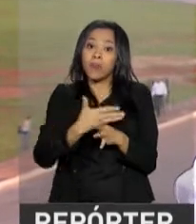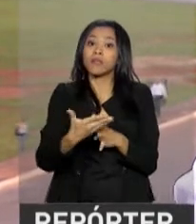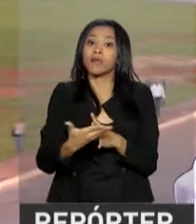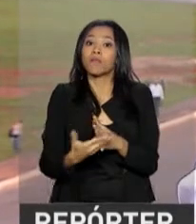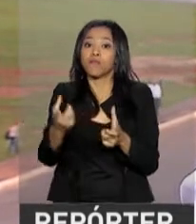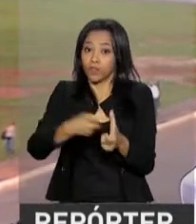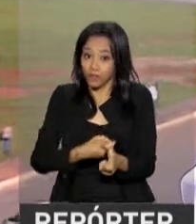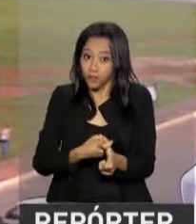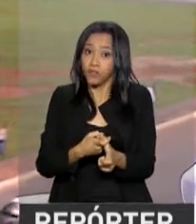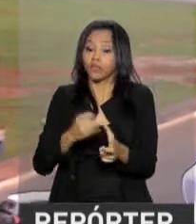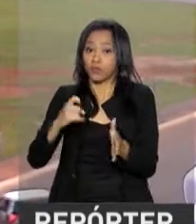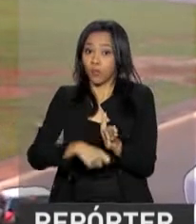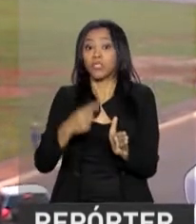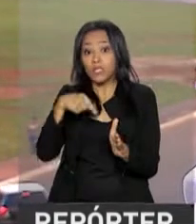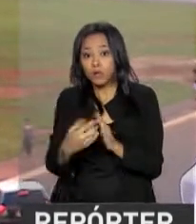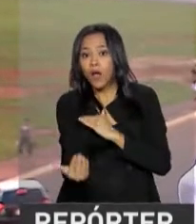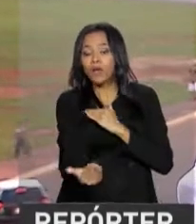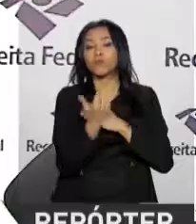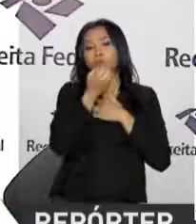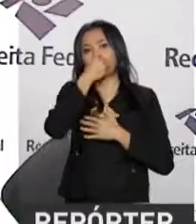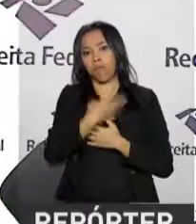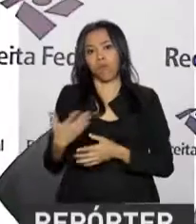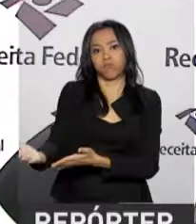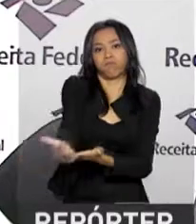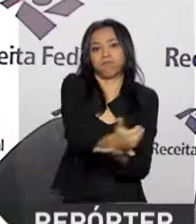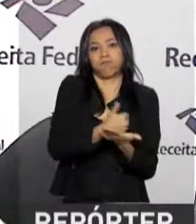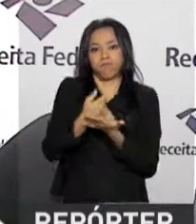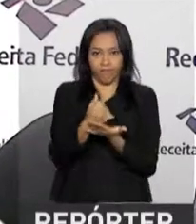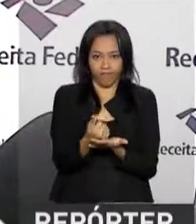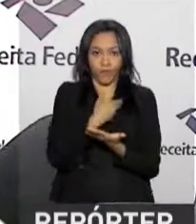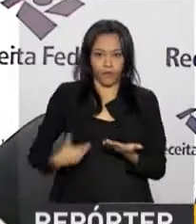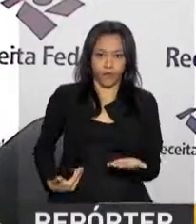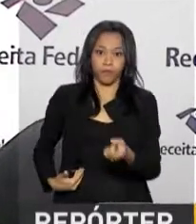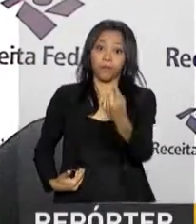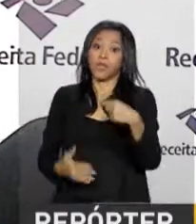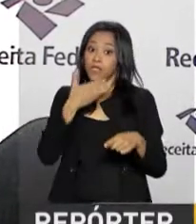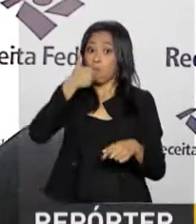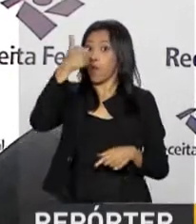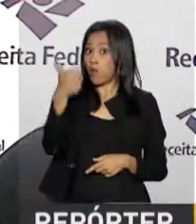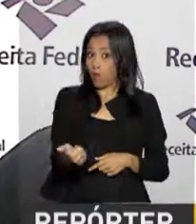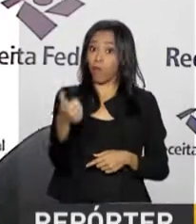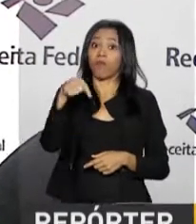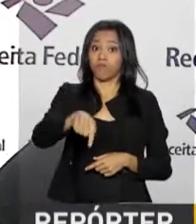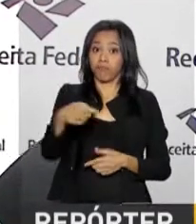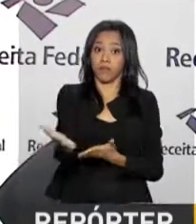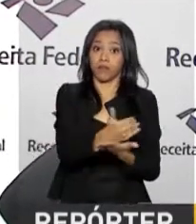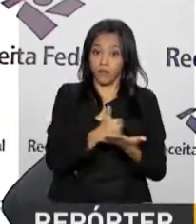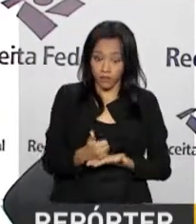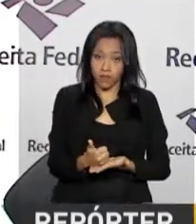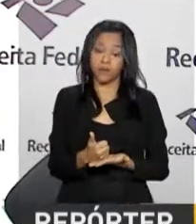ajudaram no bom desempenho na arrecadação esse é o melhor fevereiro dos últimos três anos estão em linha com a retomada da atividade